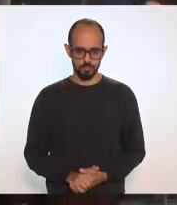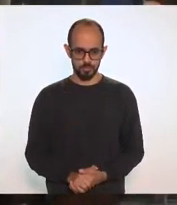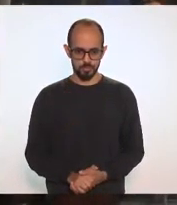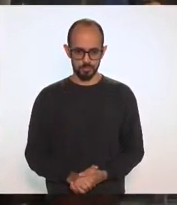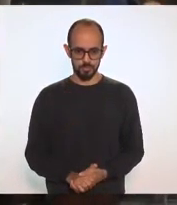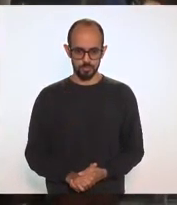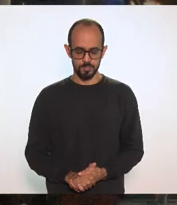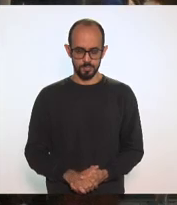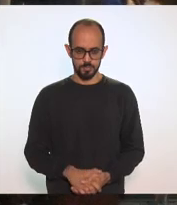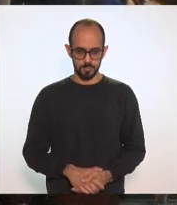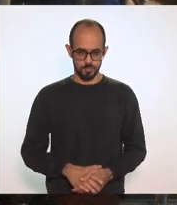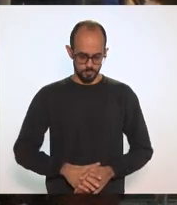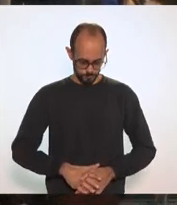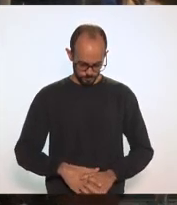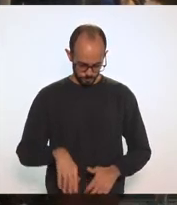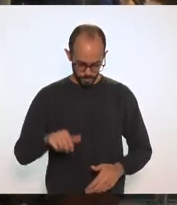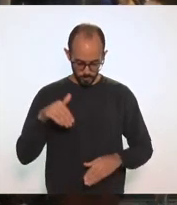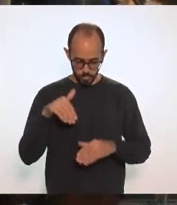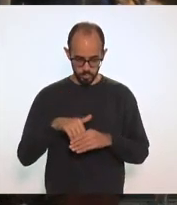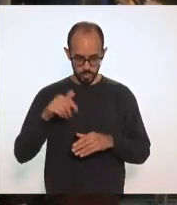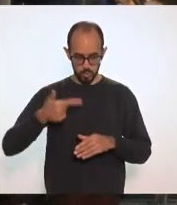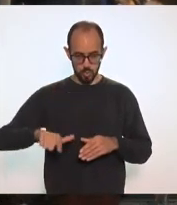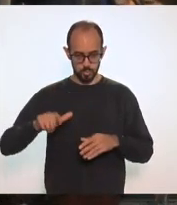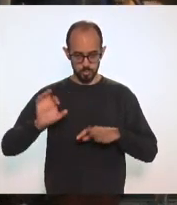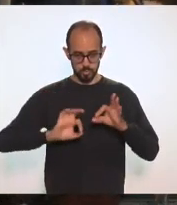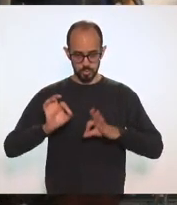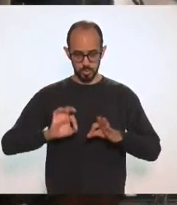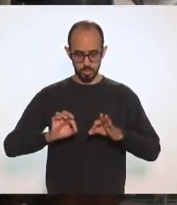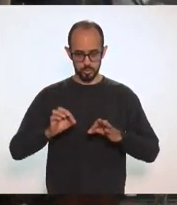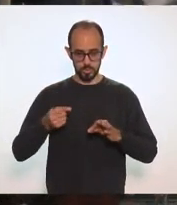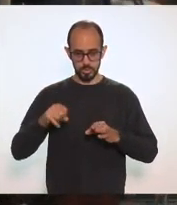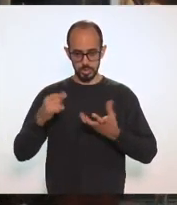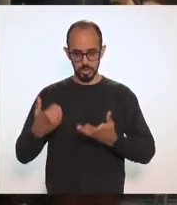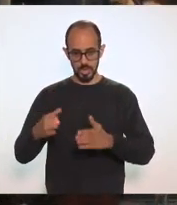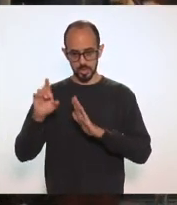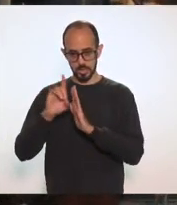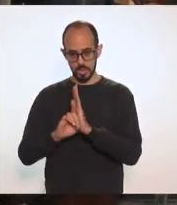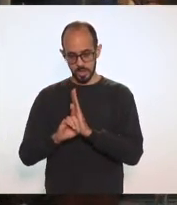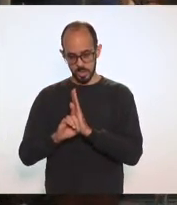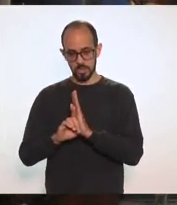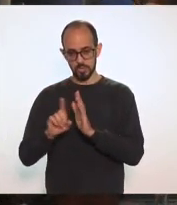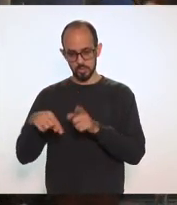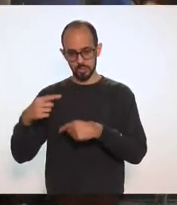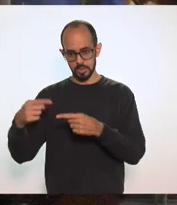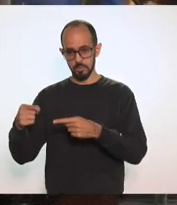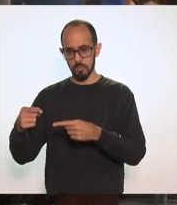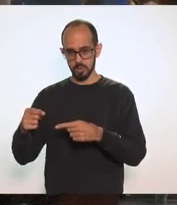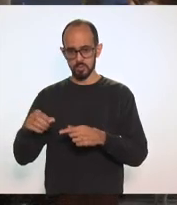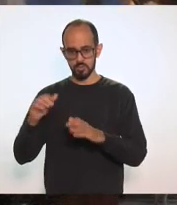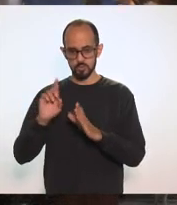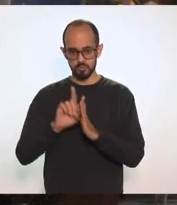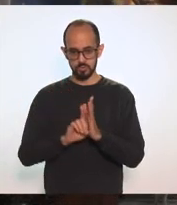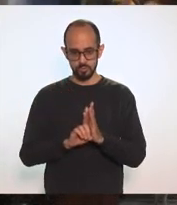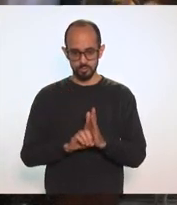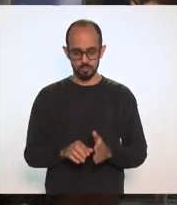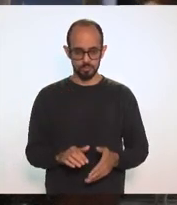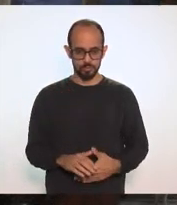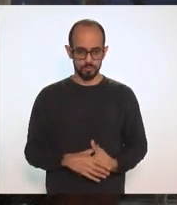Daqui a... Vamos votar o próximo projeto. Quem quiser declarar, eu vou deixar declarar. Presidente, okay. Abstenção de